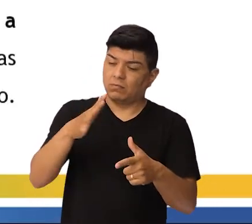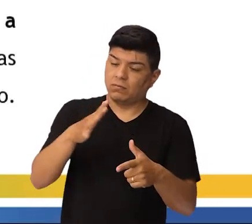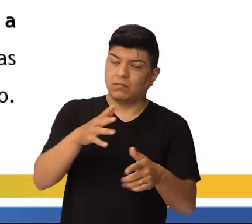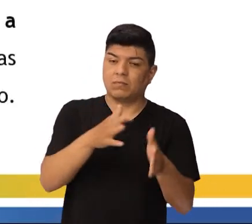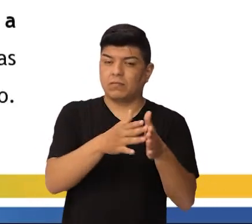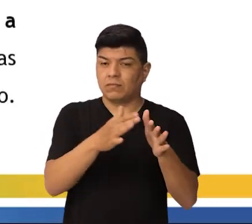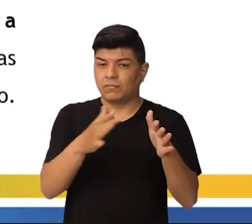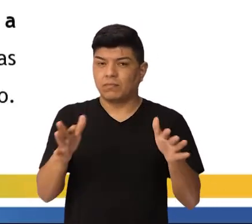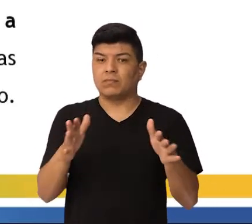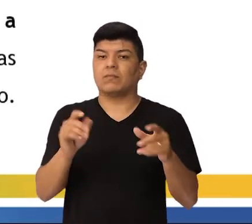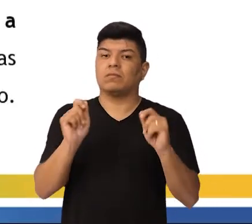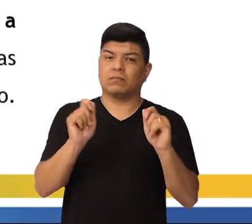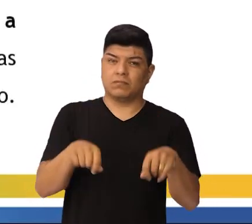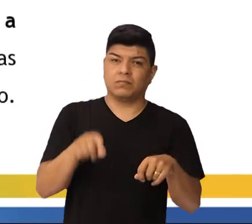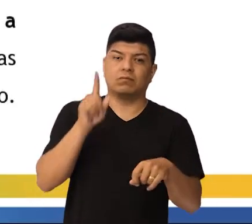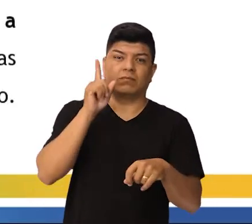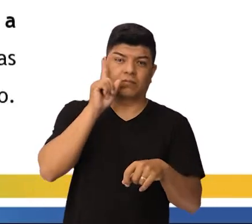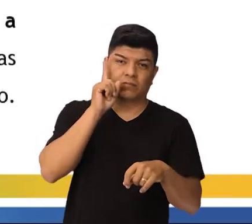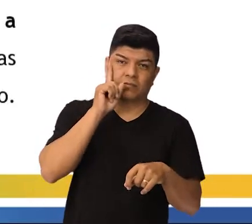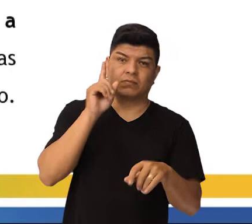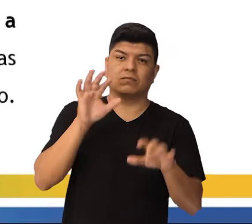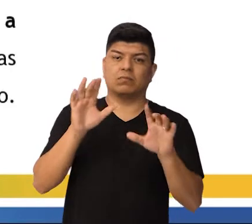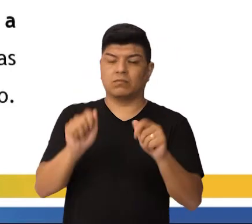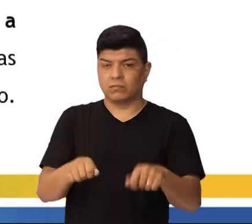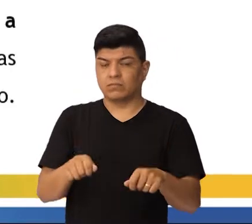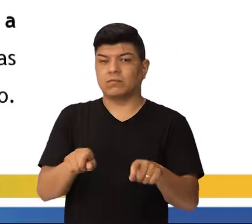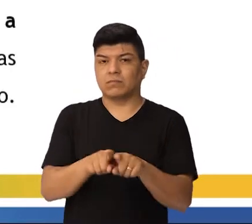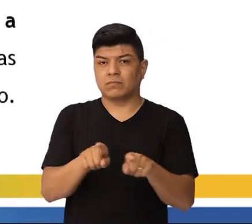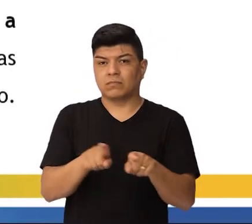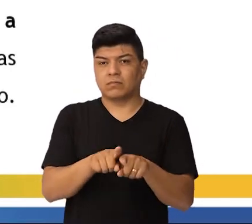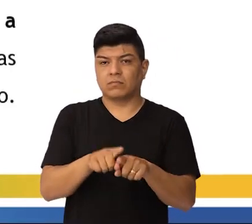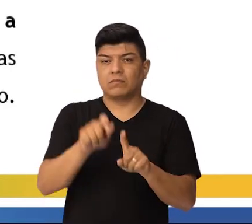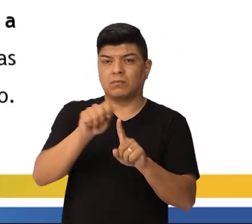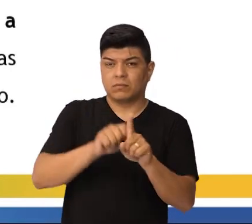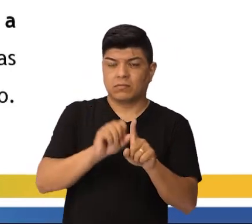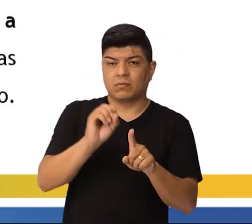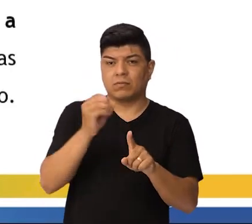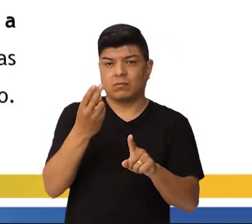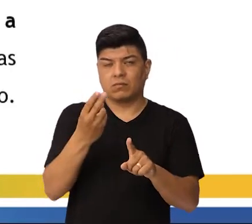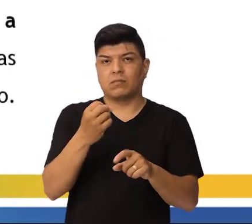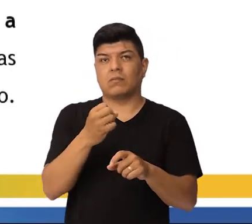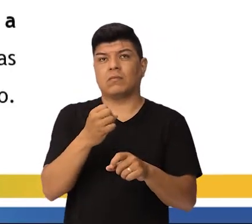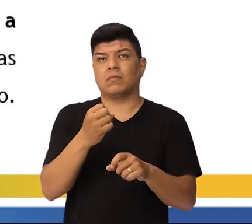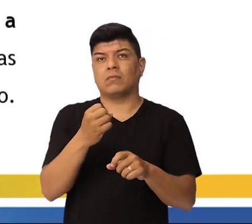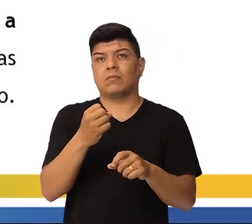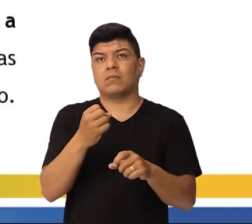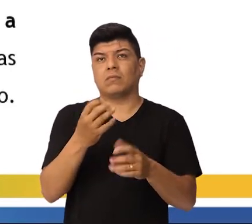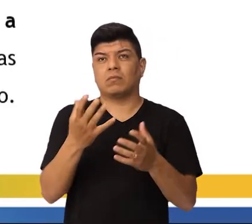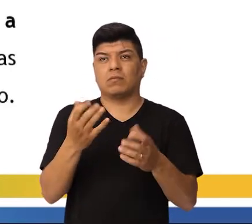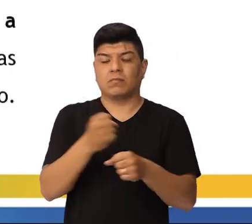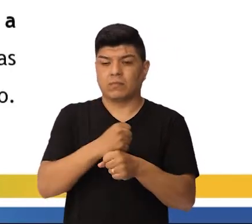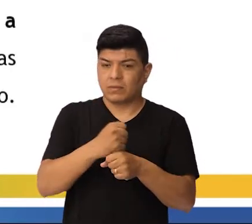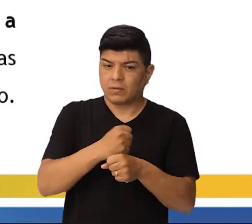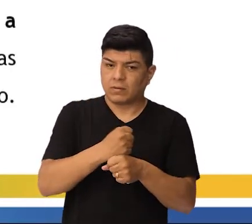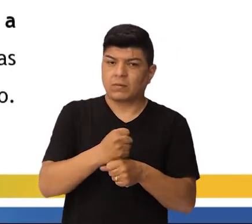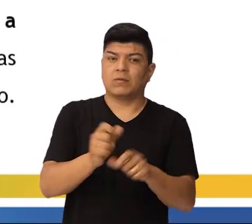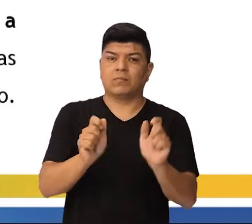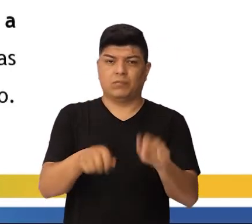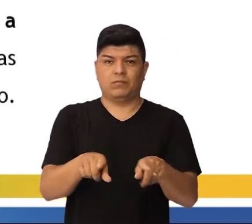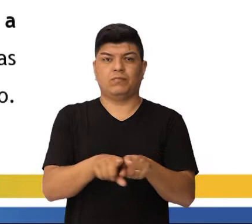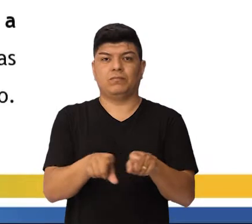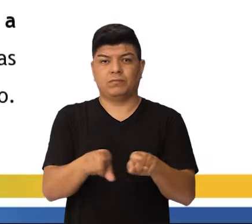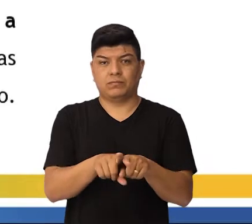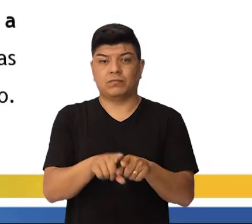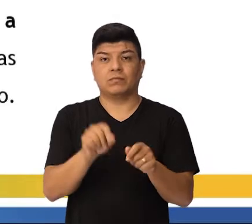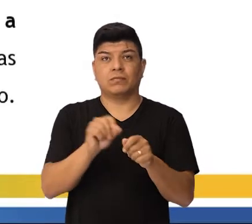período. Ela pode ser diária, a medida dela, pode ser mensal ou as mensurações anualmente. E